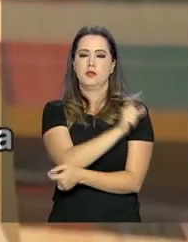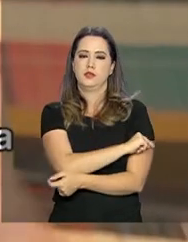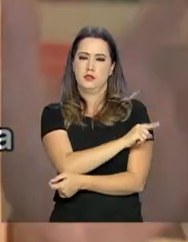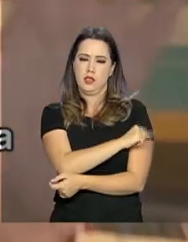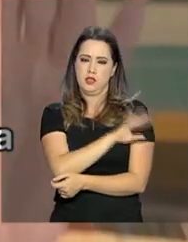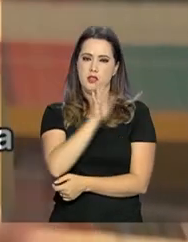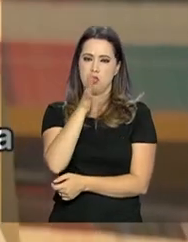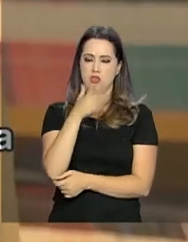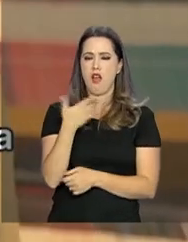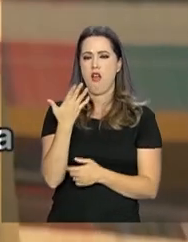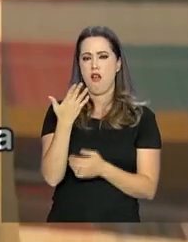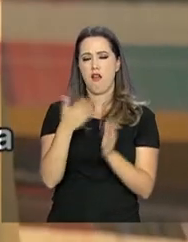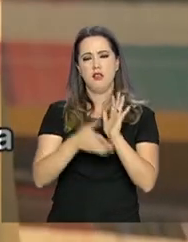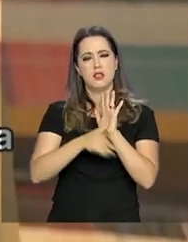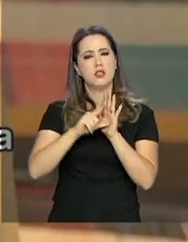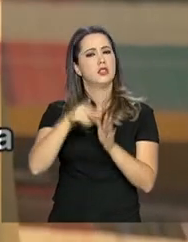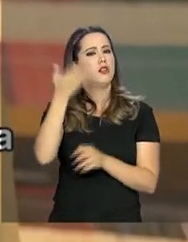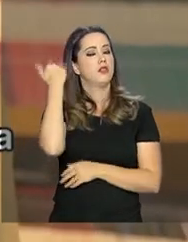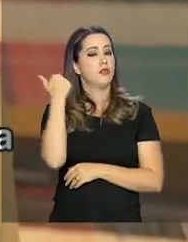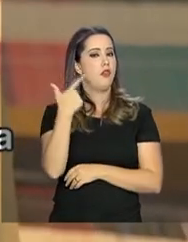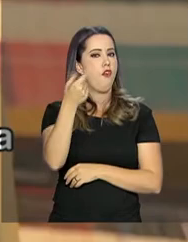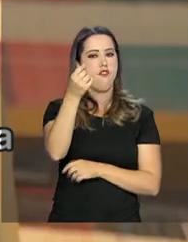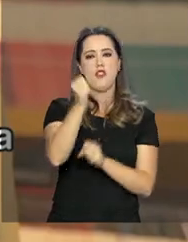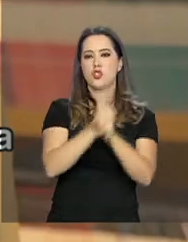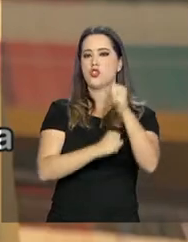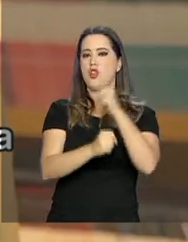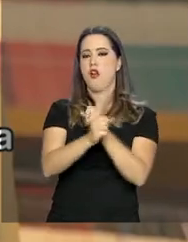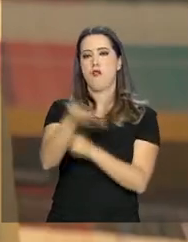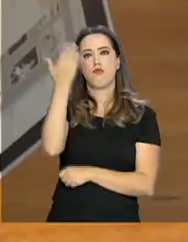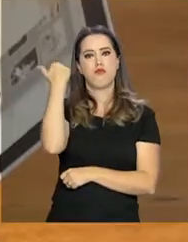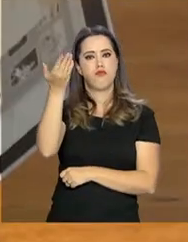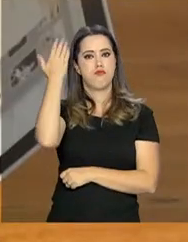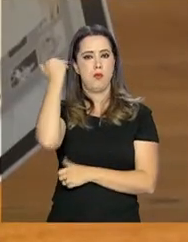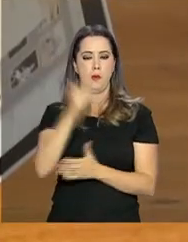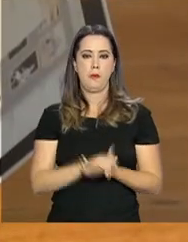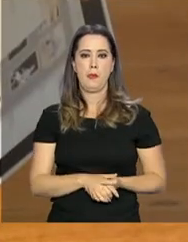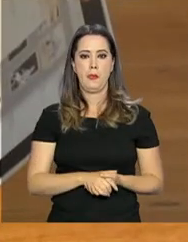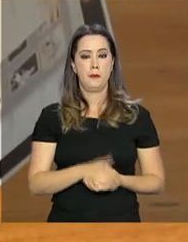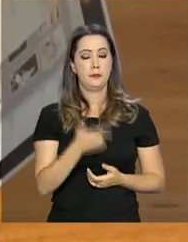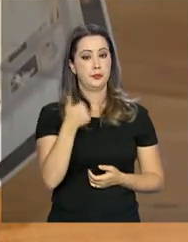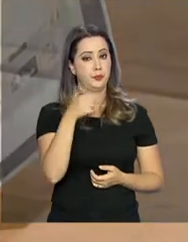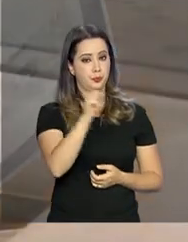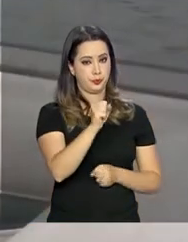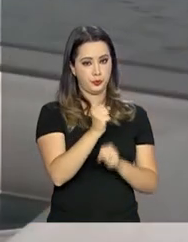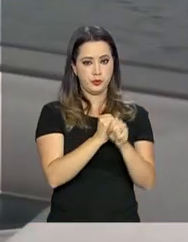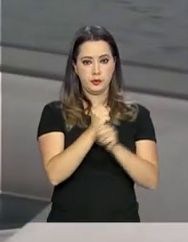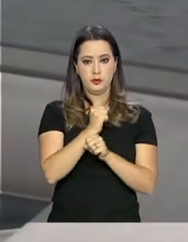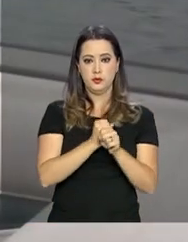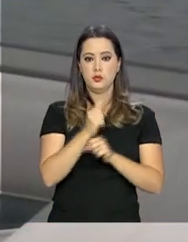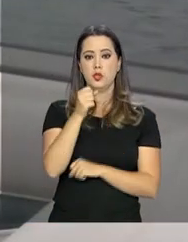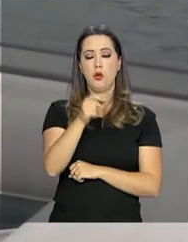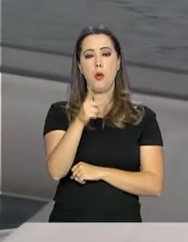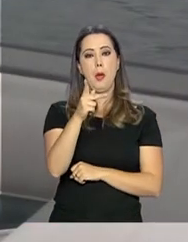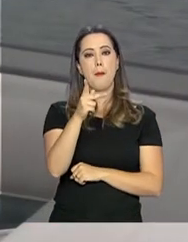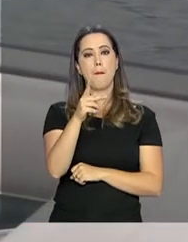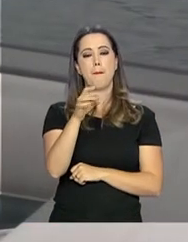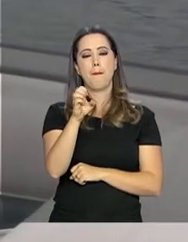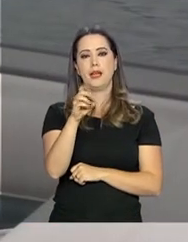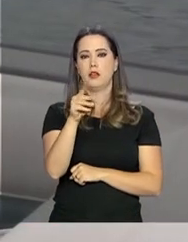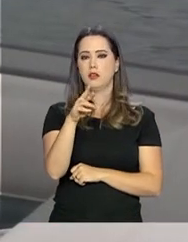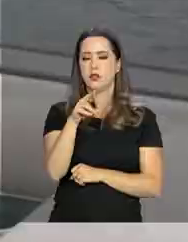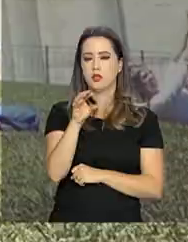me vacinado contra a febre amarela mais de 20 anos antes. Quando tinha 18 anos, Pedro descobriu